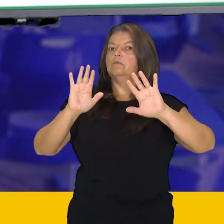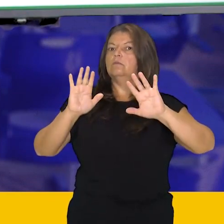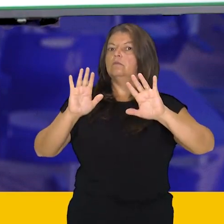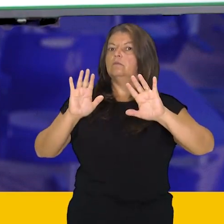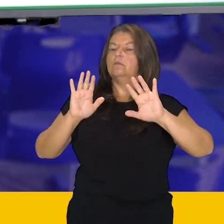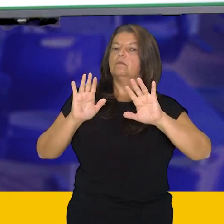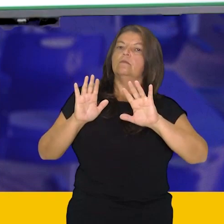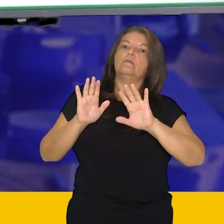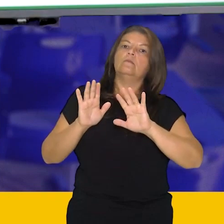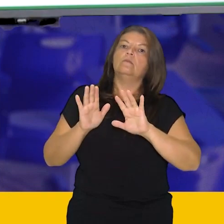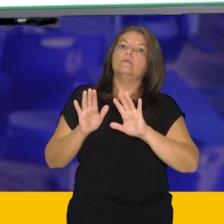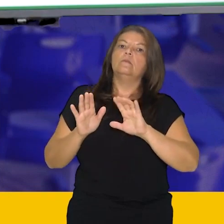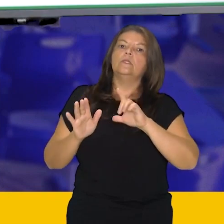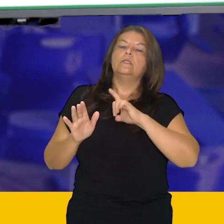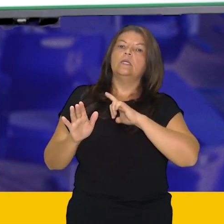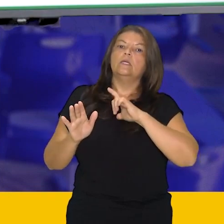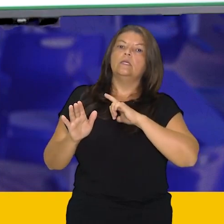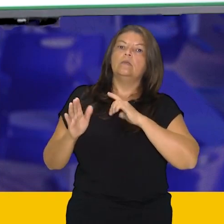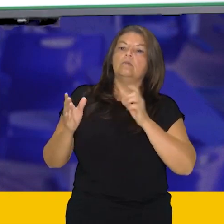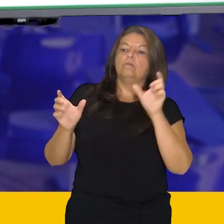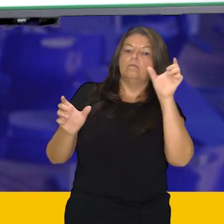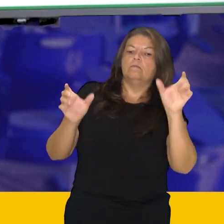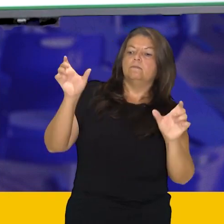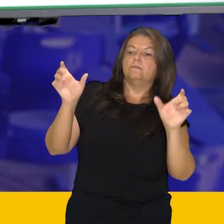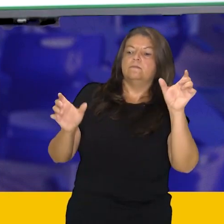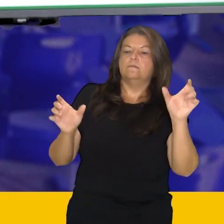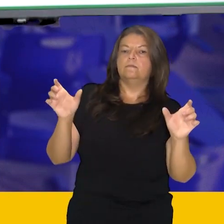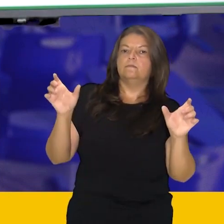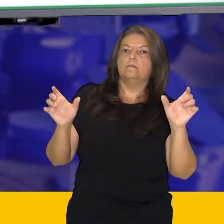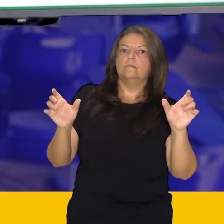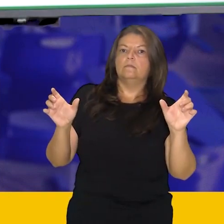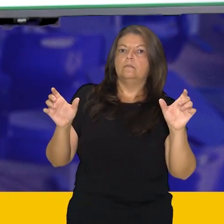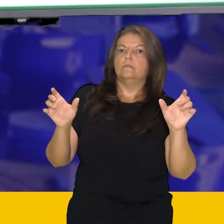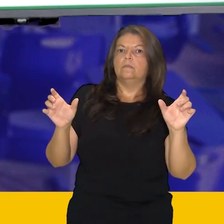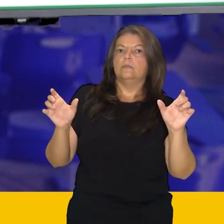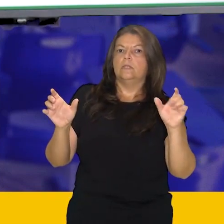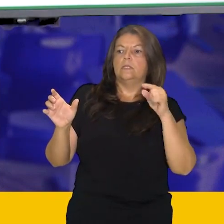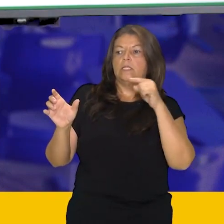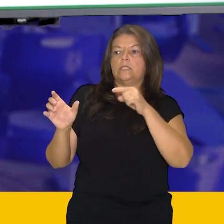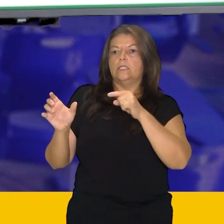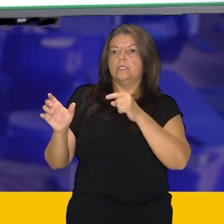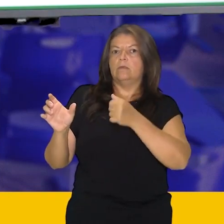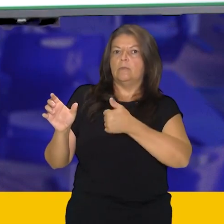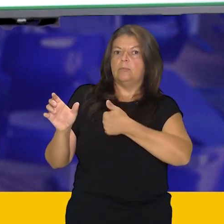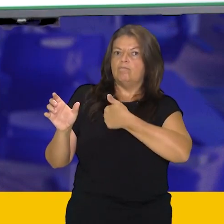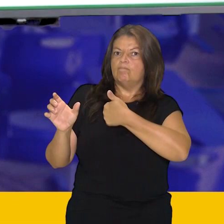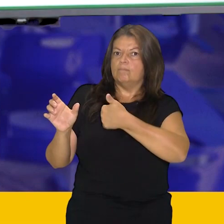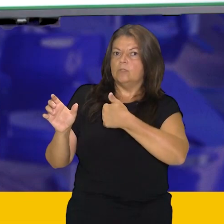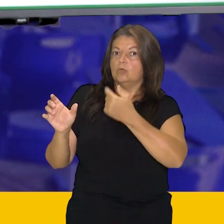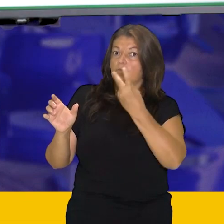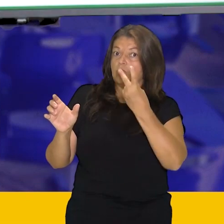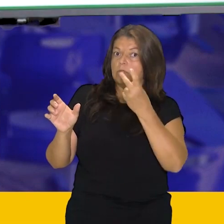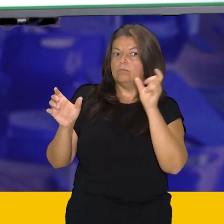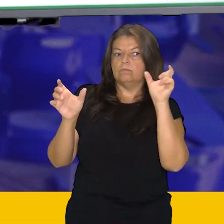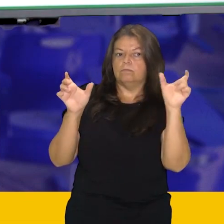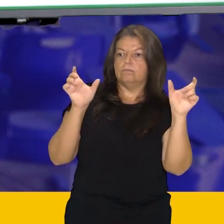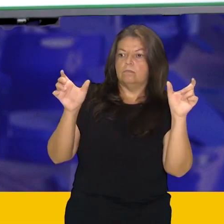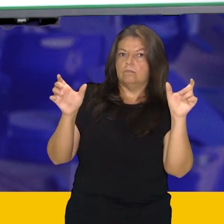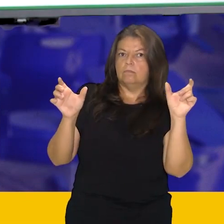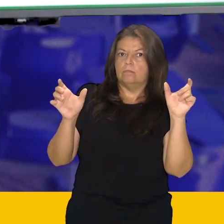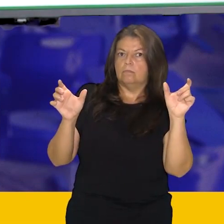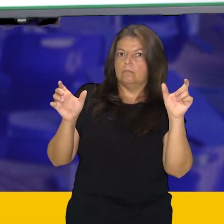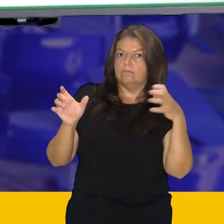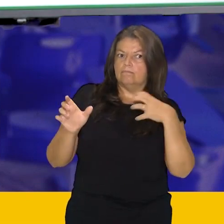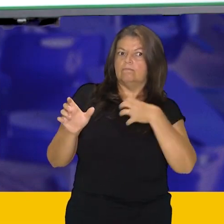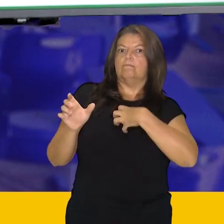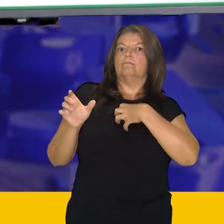uma polissemia e nós temos o sentido construído de uma maneira bem mais rica, de duas formas, não é? Se